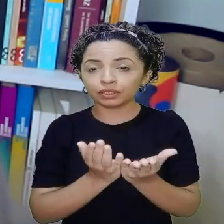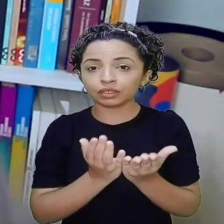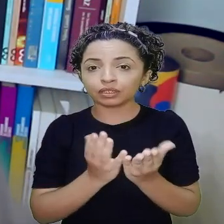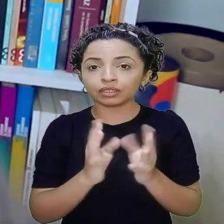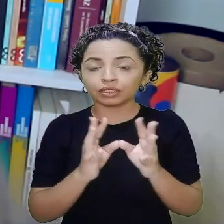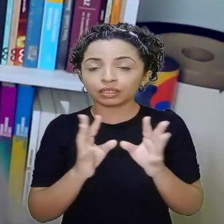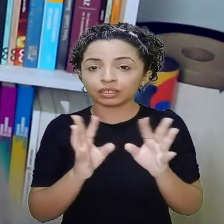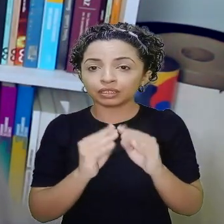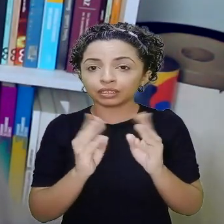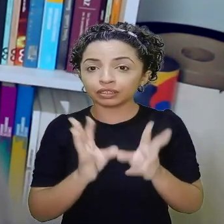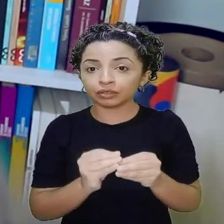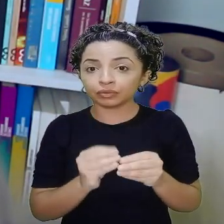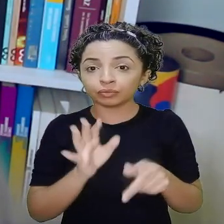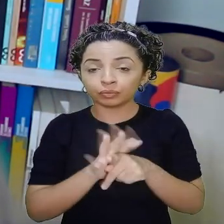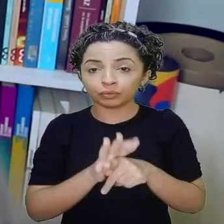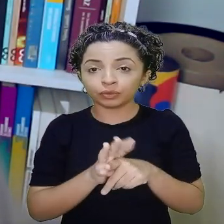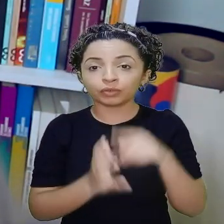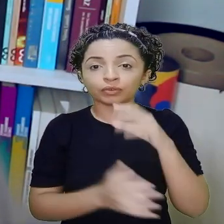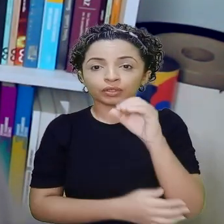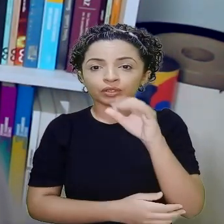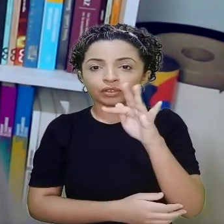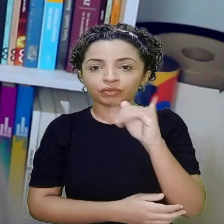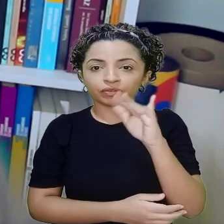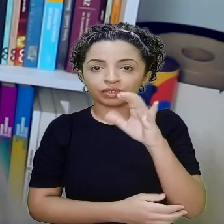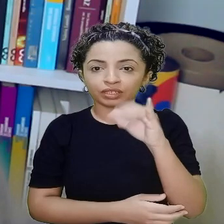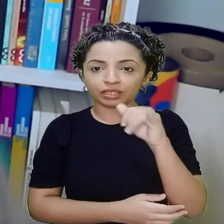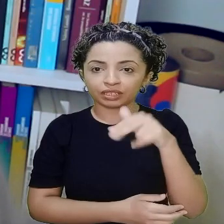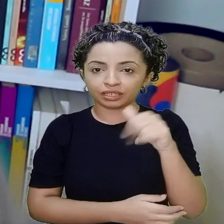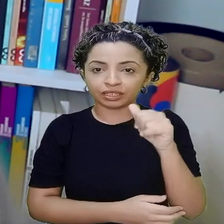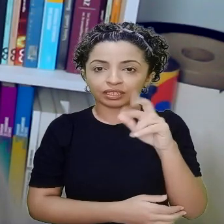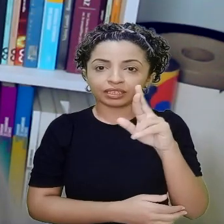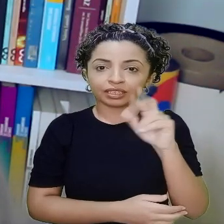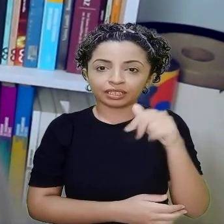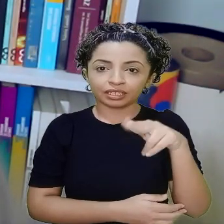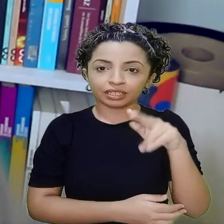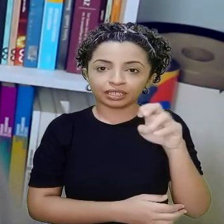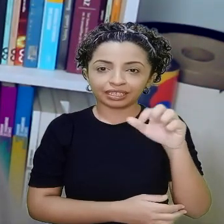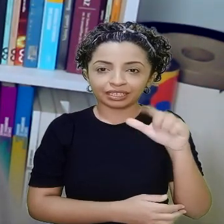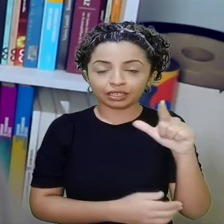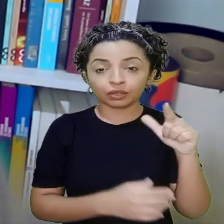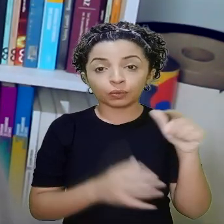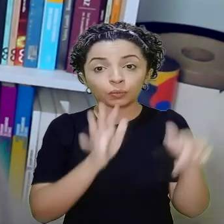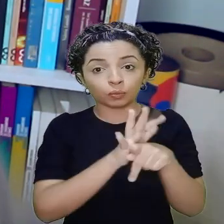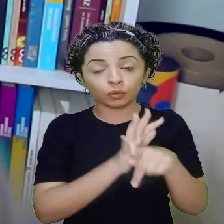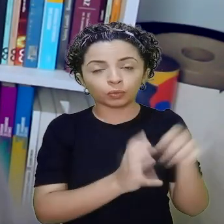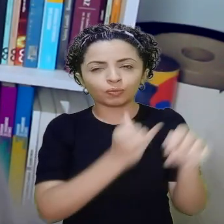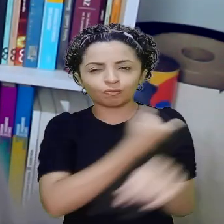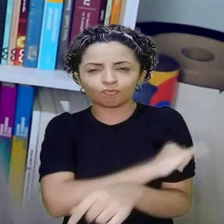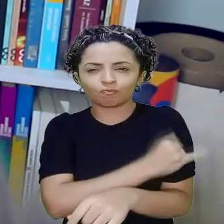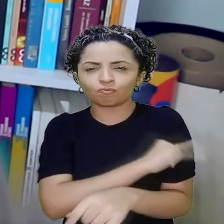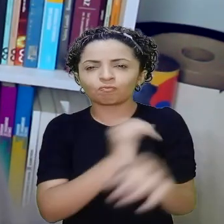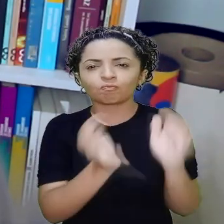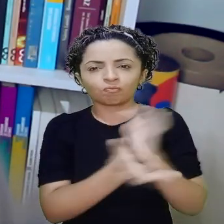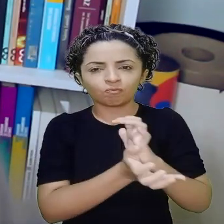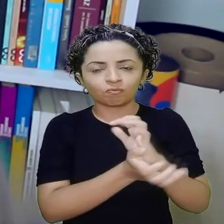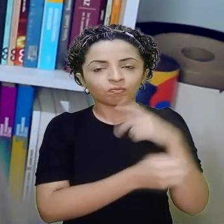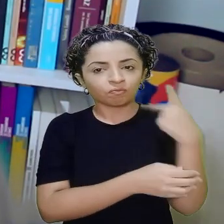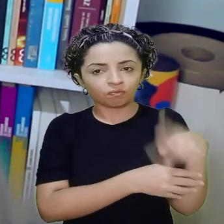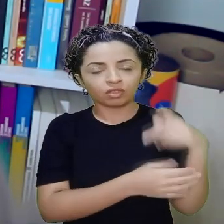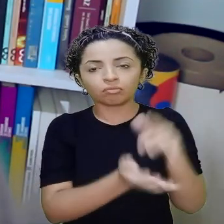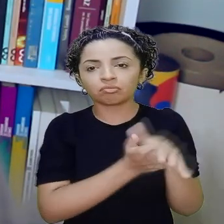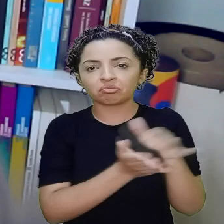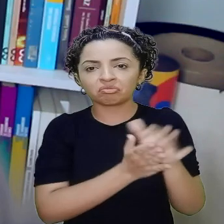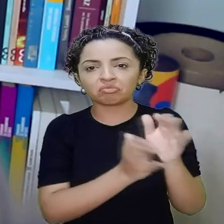chamada Mulheres de Todos os Tempos. Esse é o primeiro volume dessa coleção, que está sendo lançada pela Oficina Raquel, que é uma